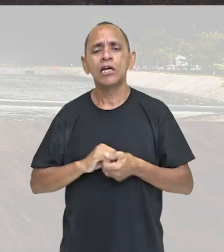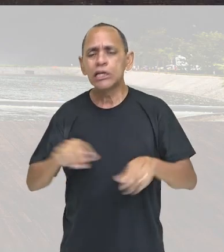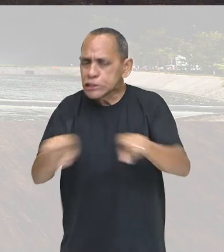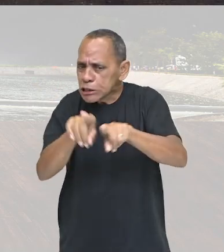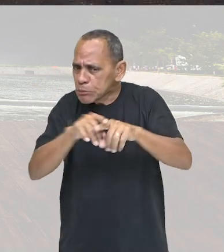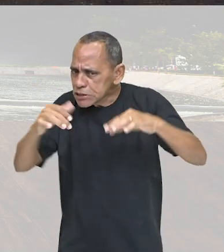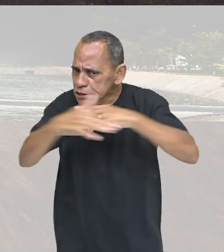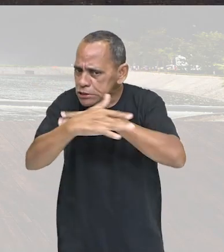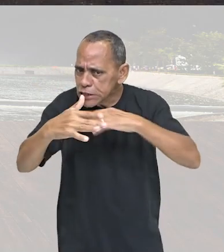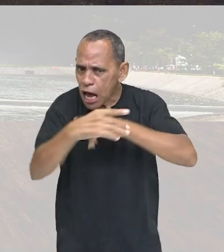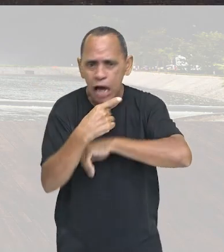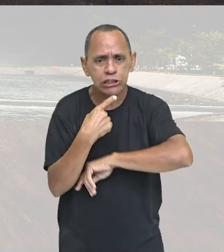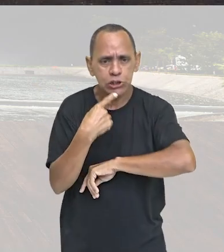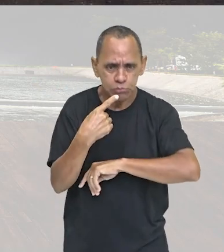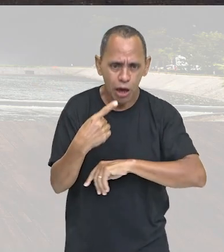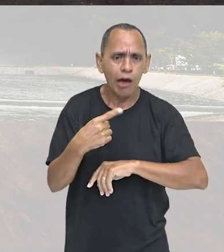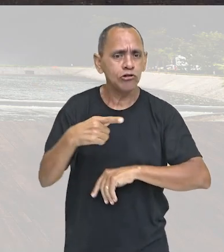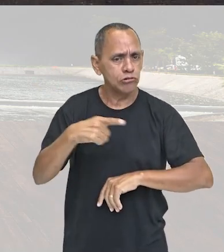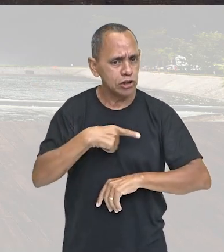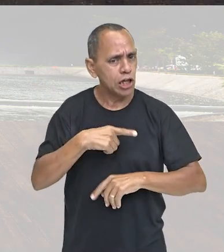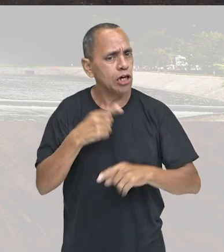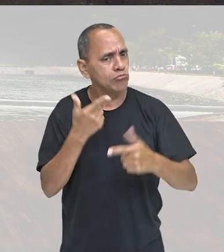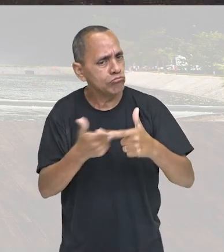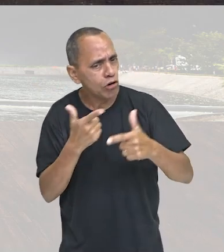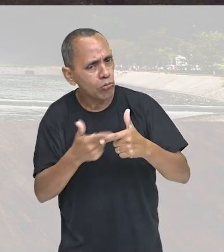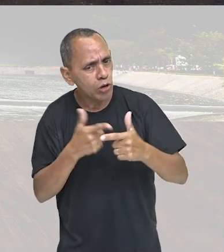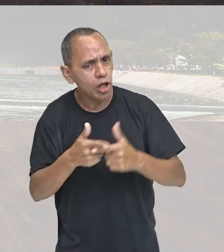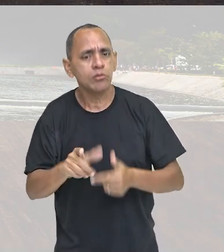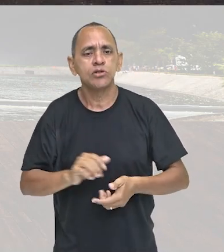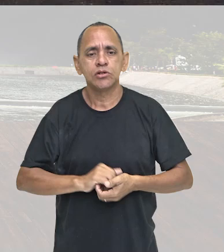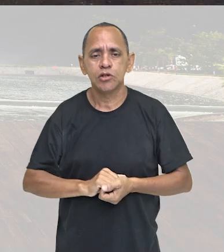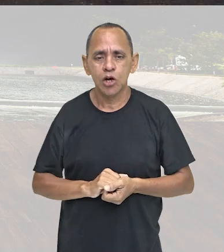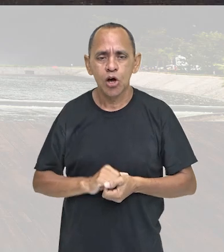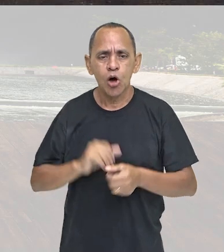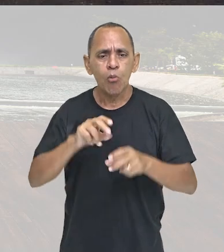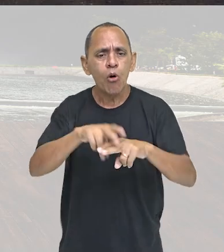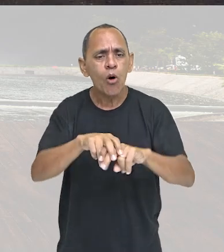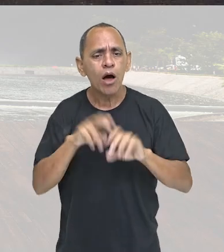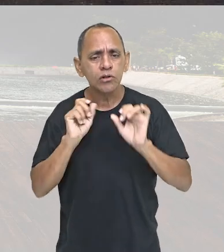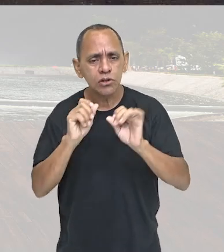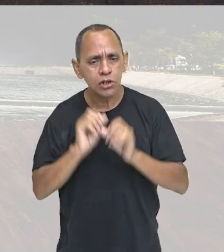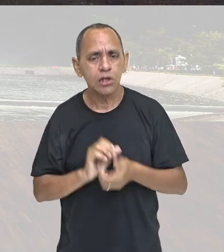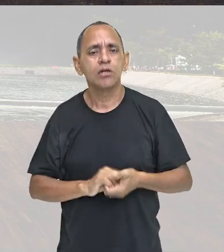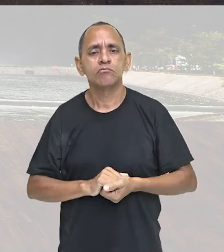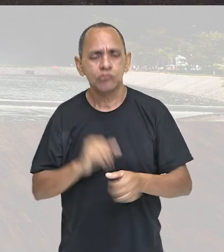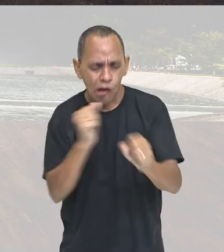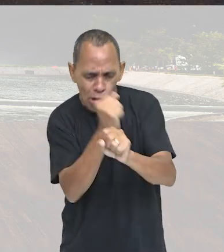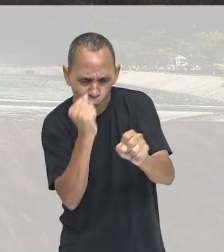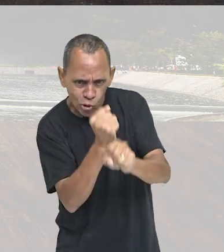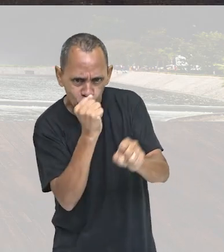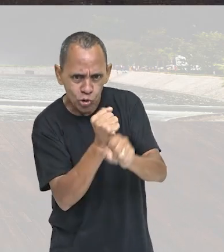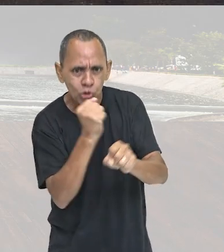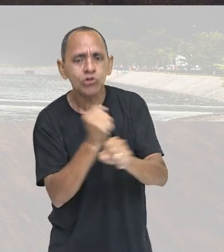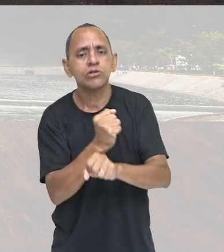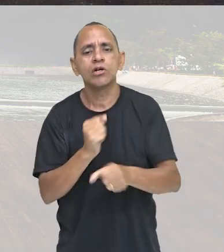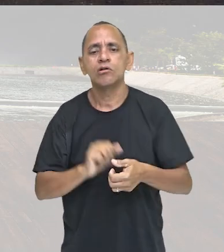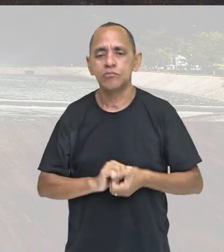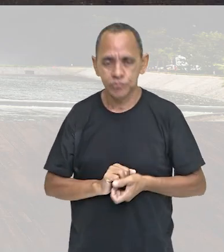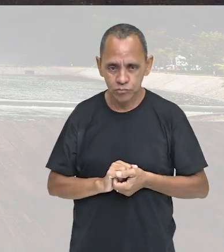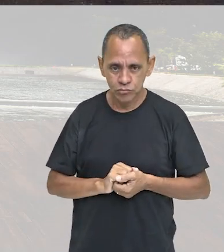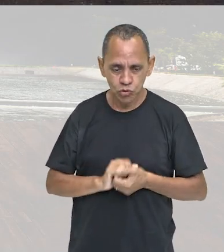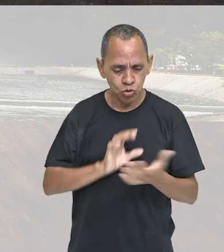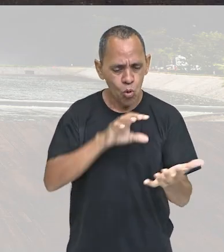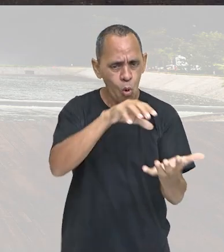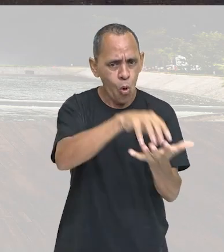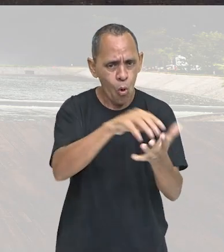sofrem esse impacto, certo? Da construção de uma usina hidrelétrica. Então, apesar de ser uma energia limpa